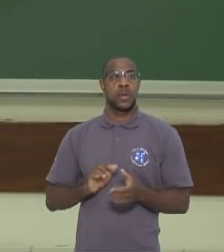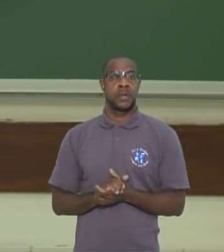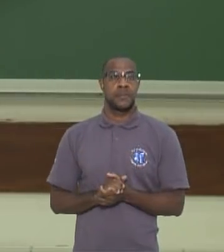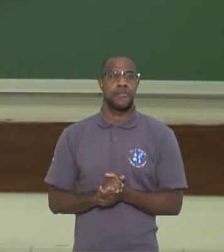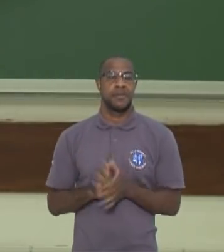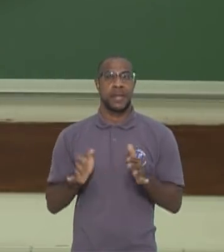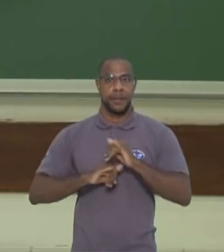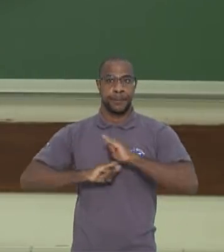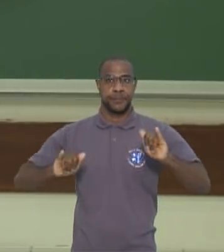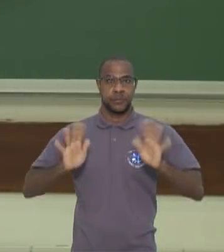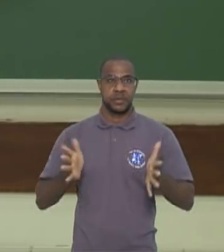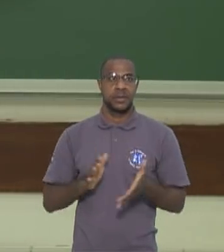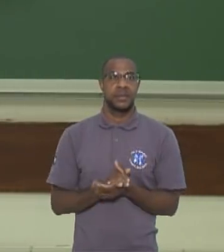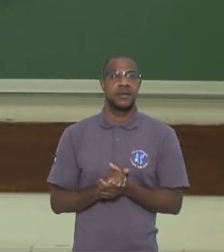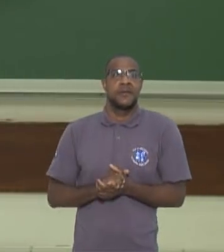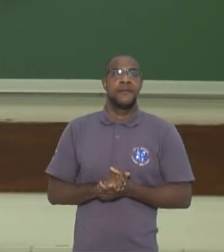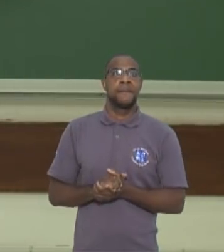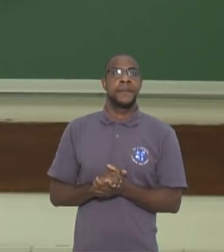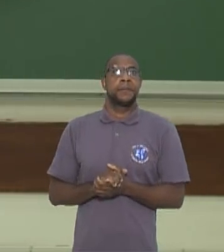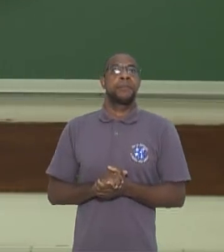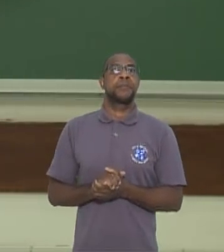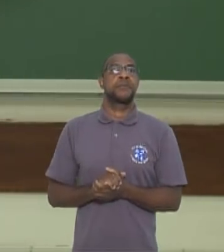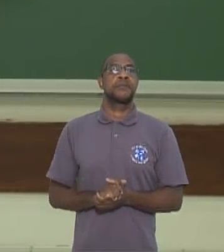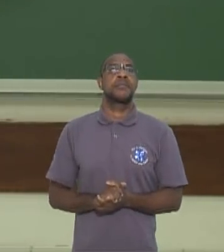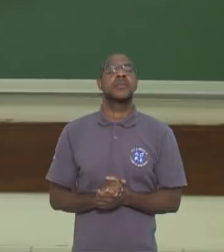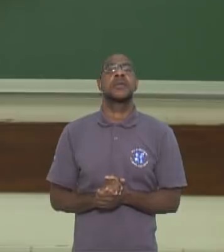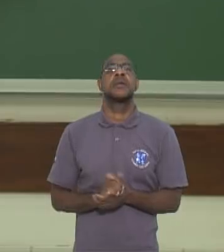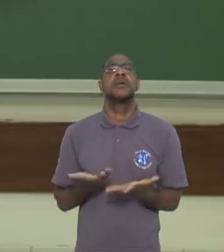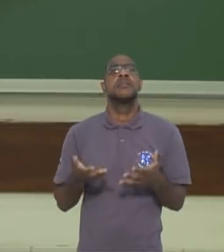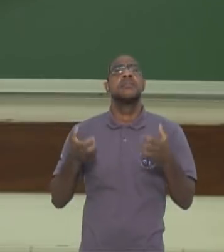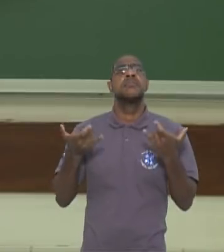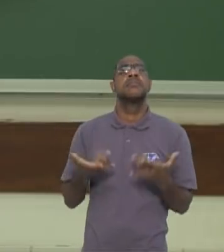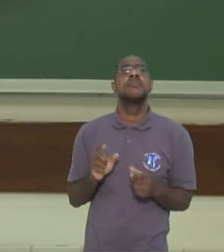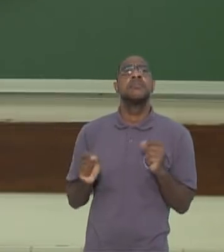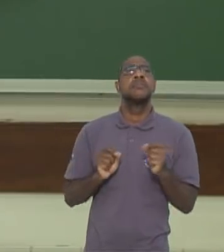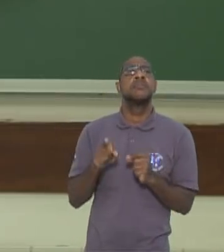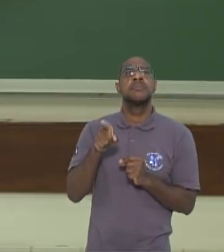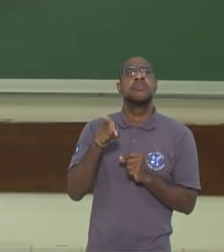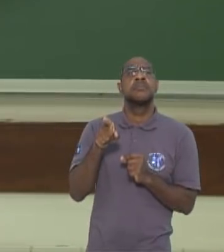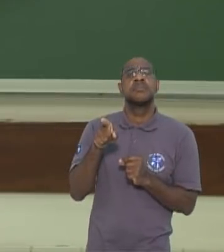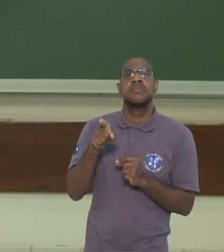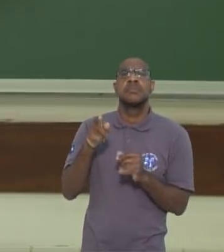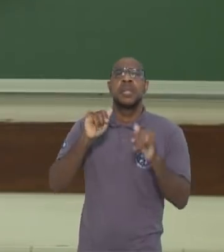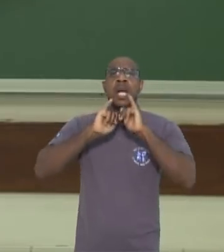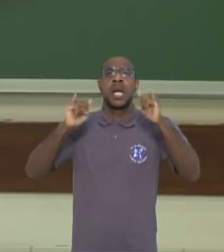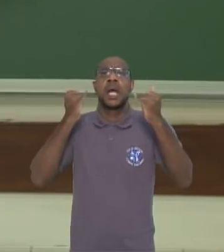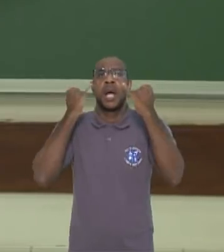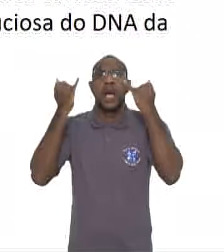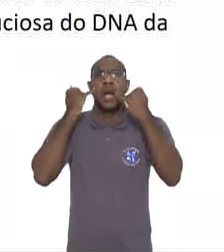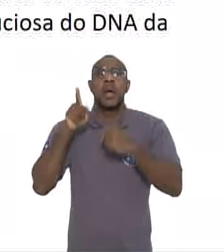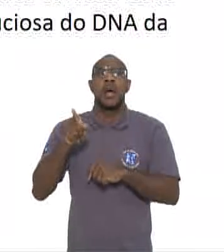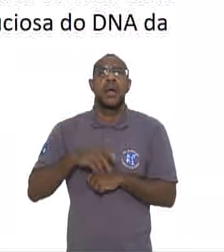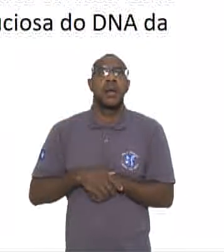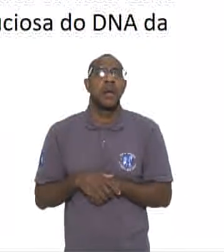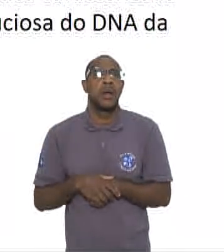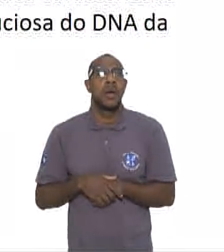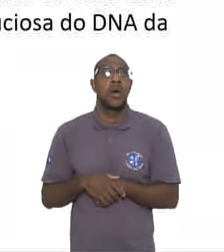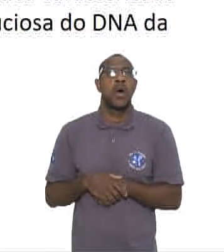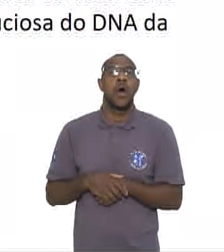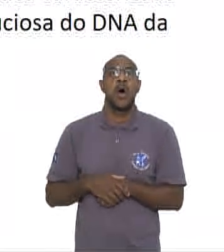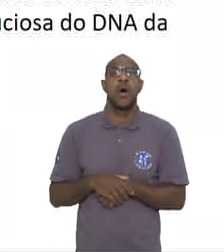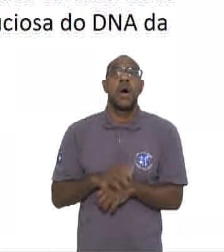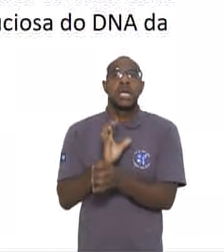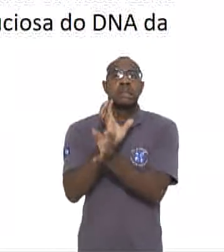os recados, né? Esqueci até de trocar o slide aqui. Vamos começar então lendo essa reportagem, essa notícia. Ossos de 4.000